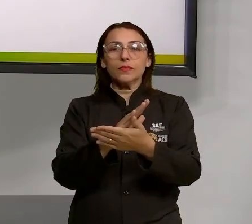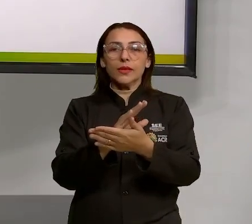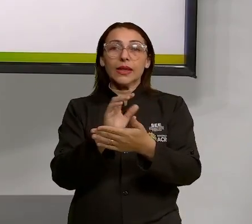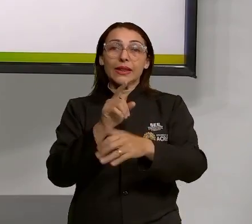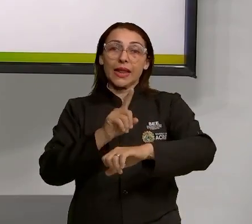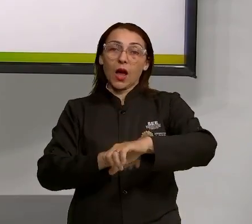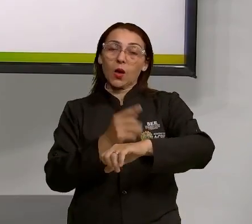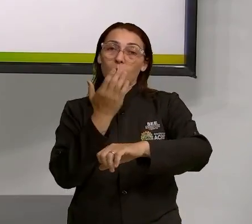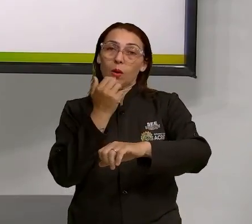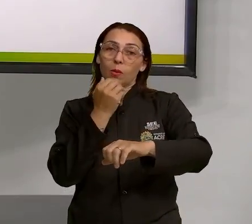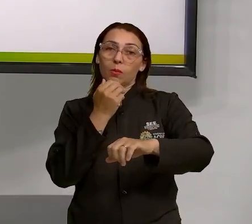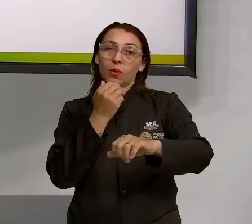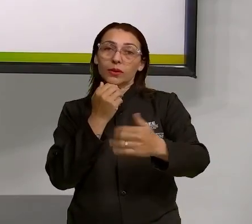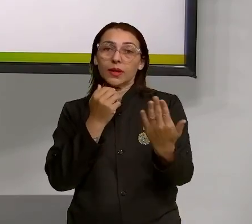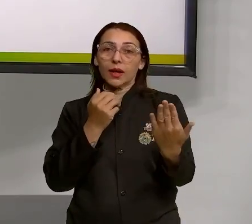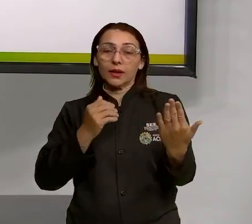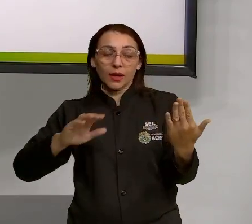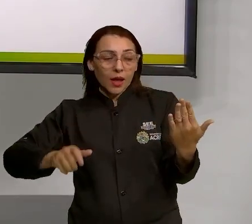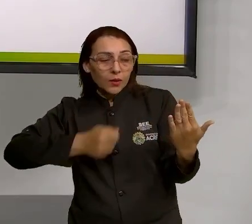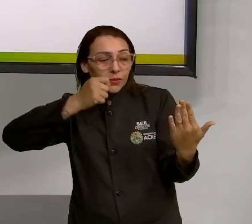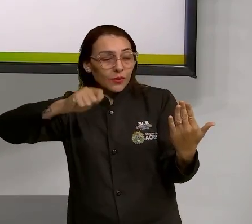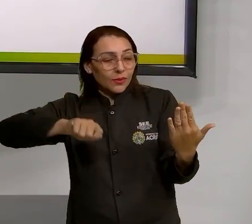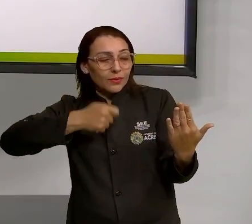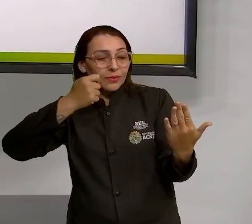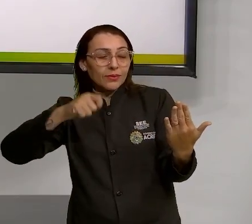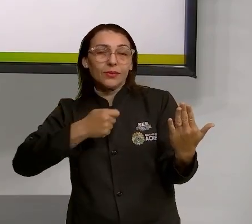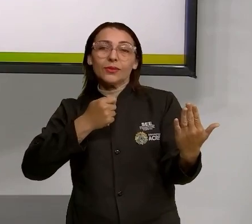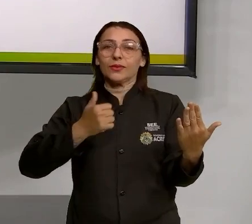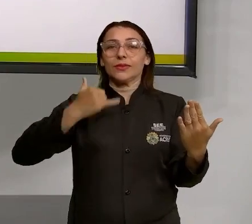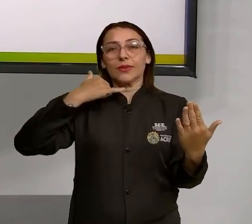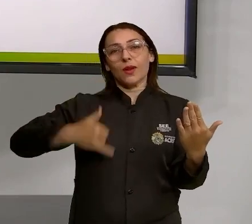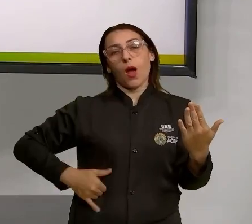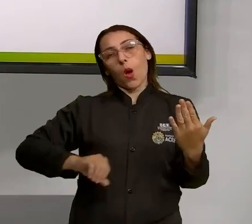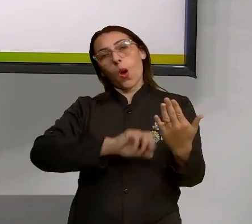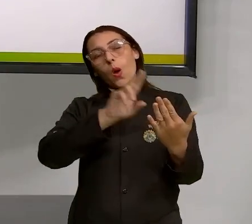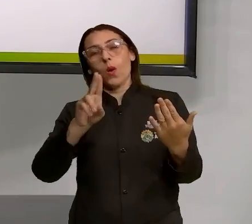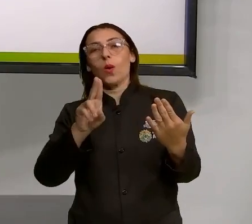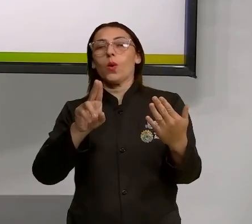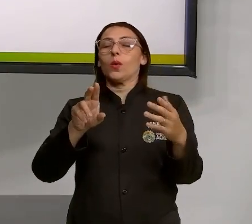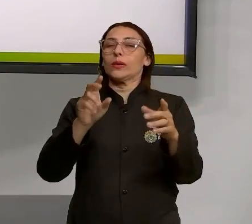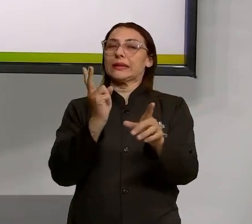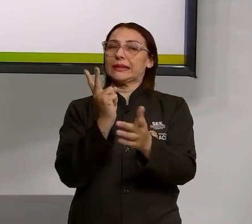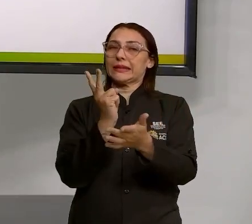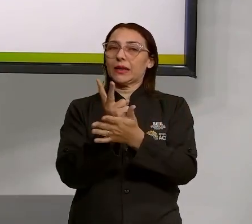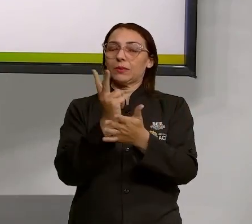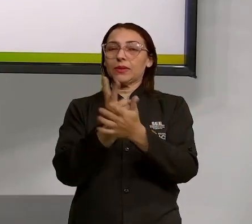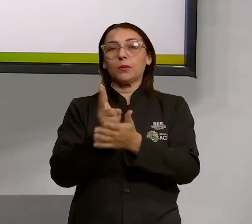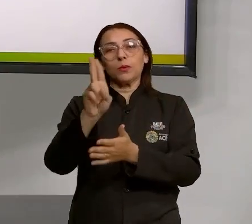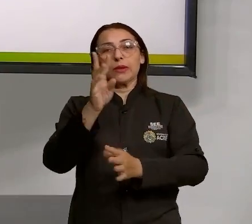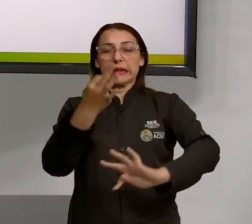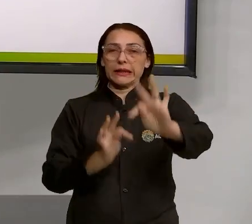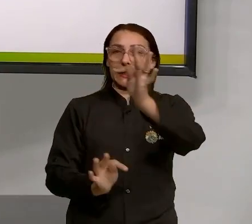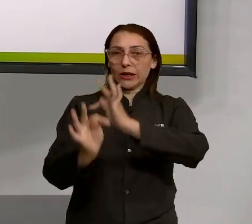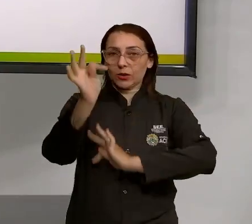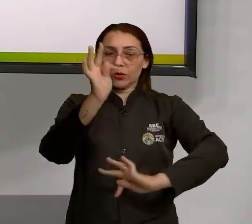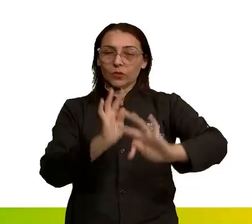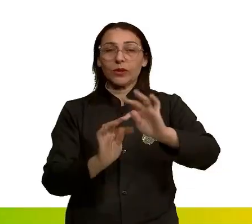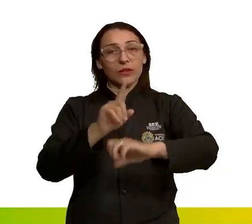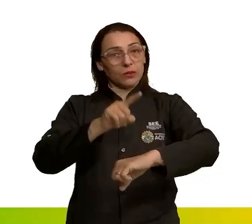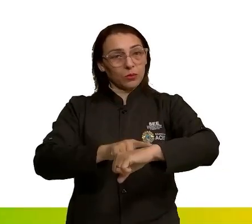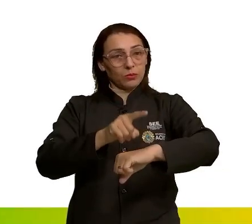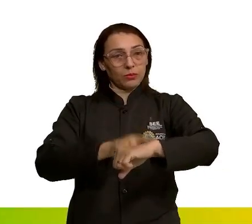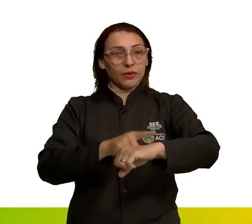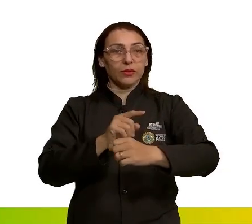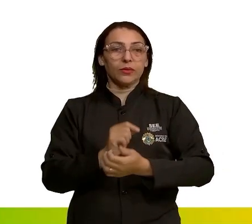do almoço, e a gente está no aparelho celular ou em outro aparelho, sempre usando a tecnologia até nesses